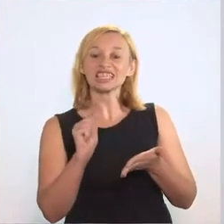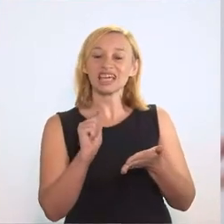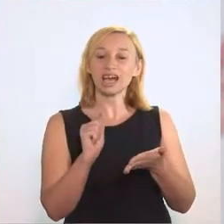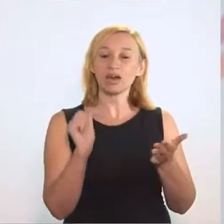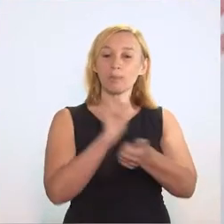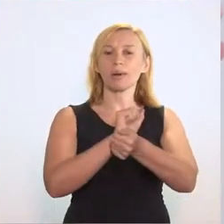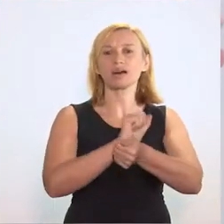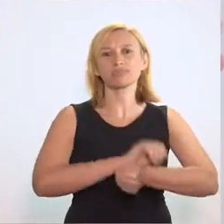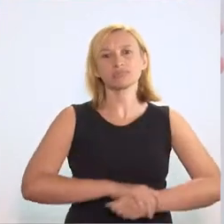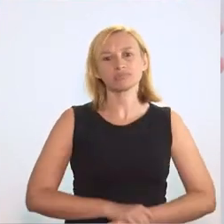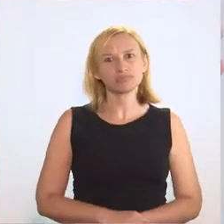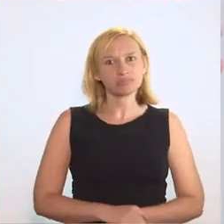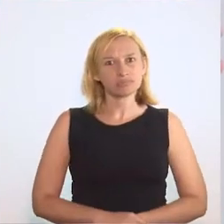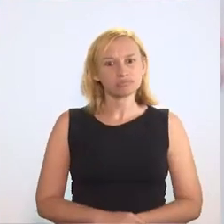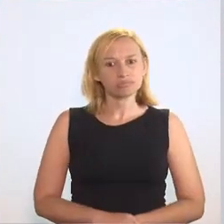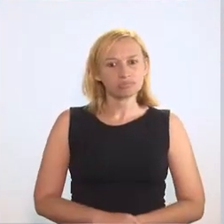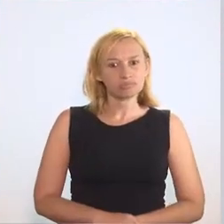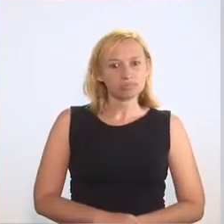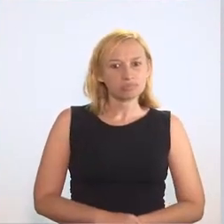eu paro.